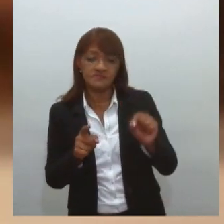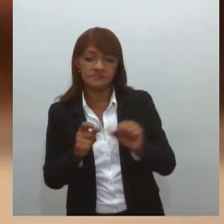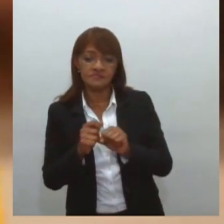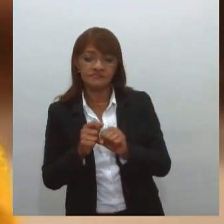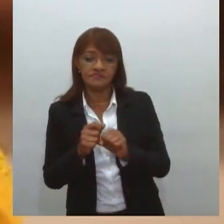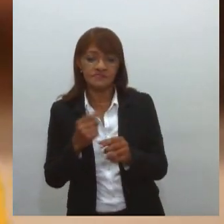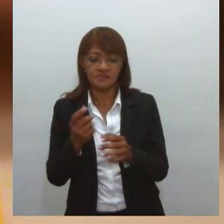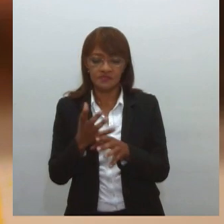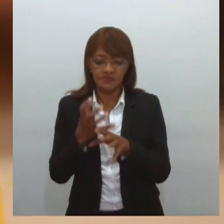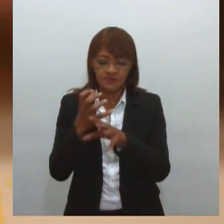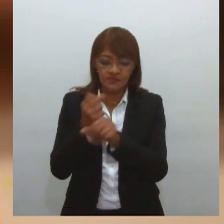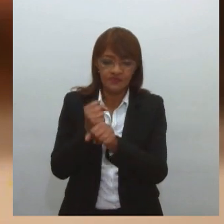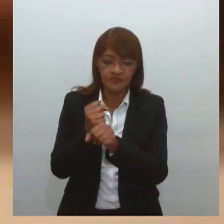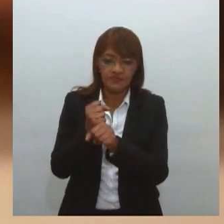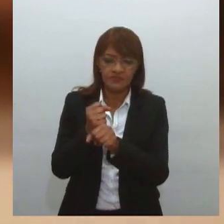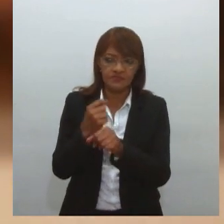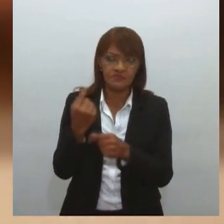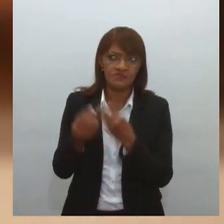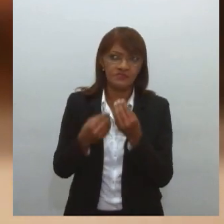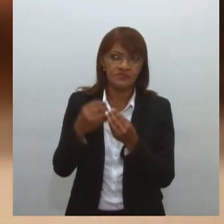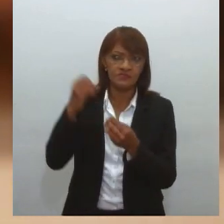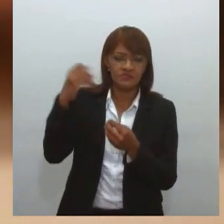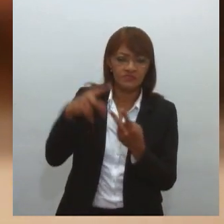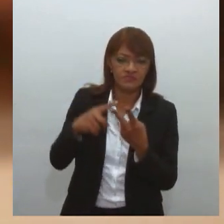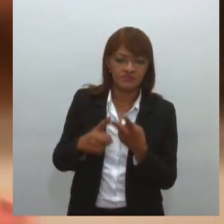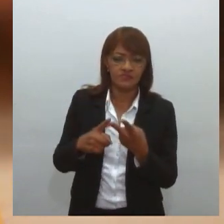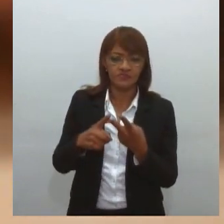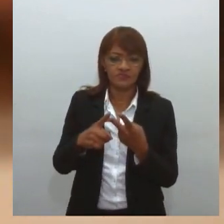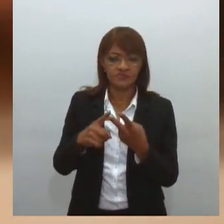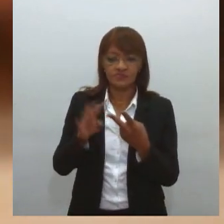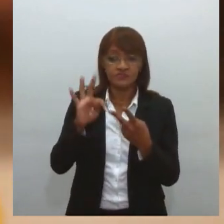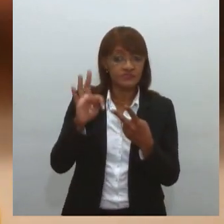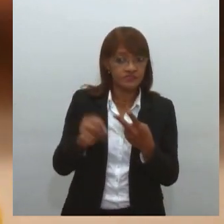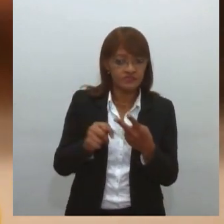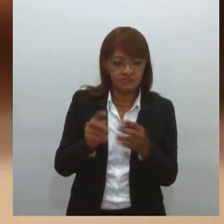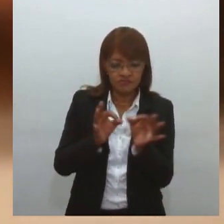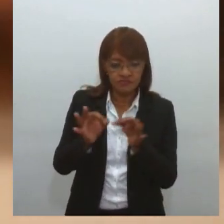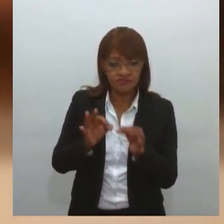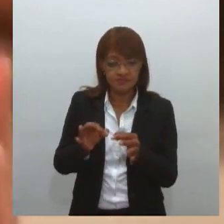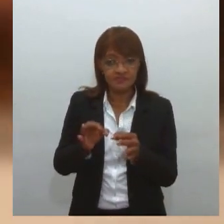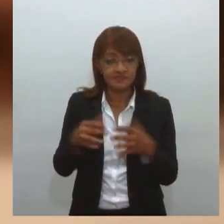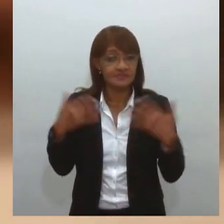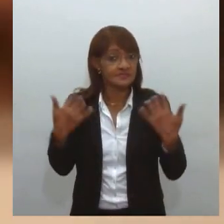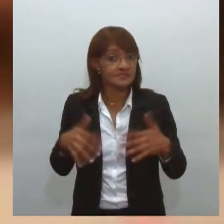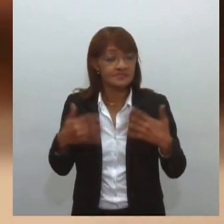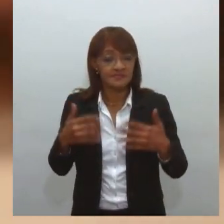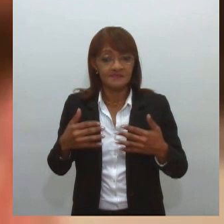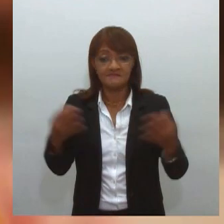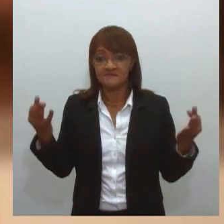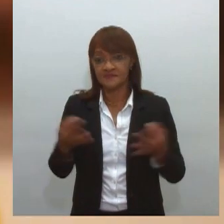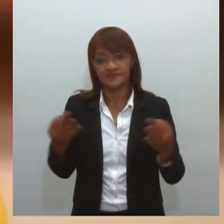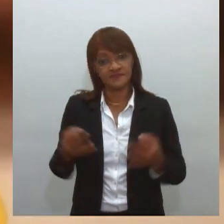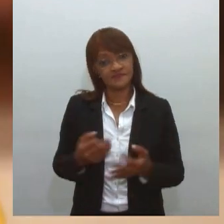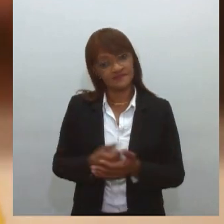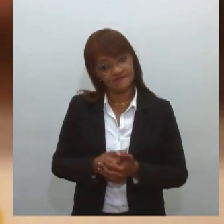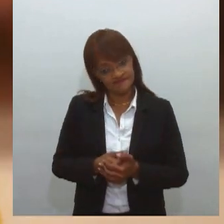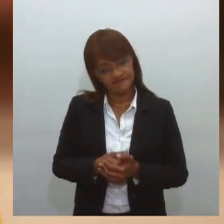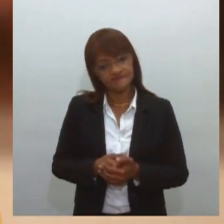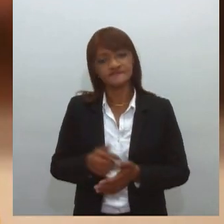a luz que ela gasta, a linha que ela gasta. É incrível, é revelador. Então, nós temos um painel